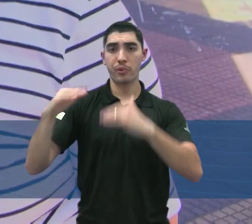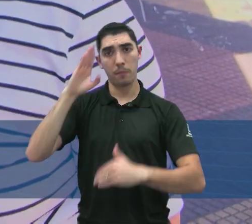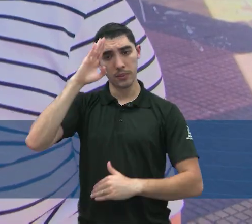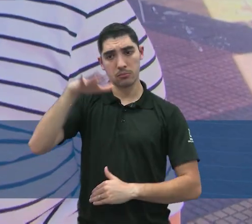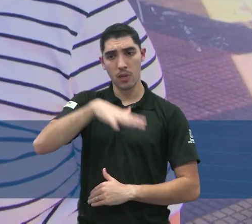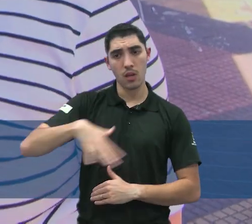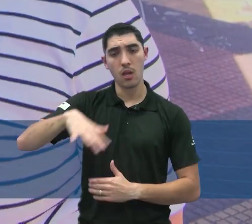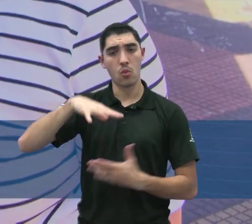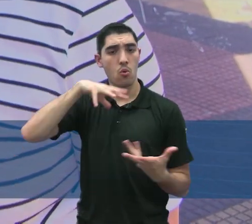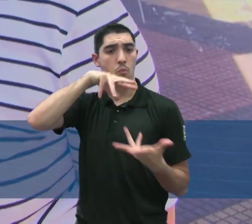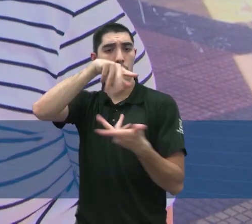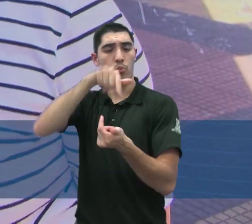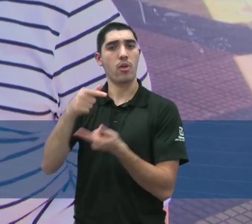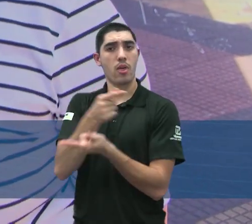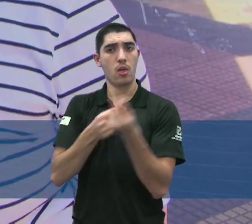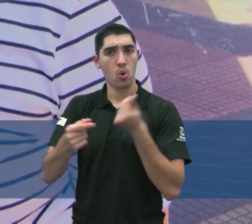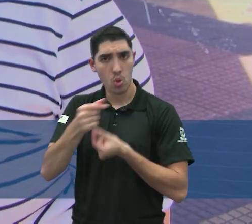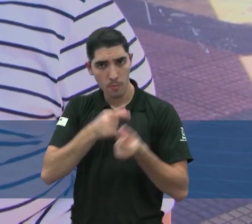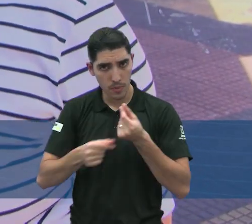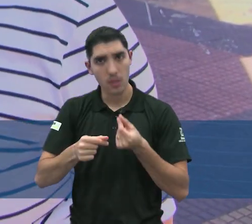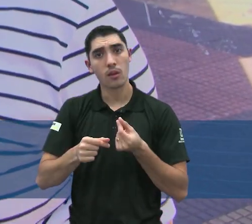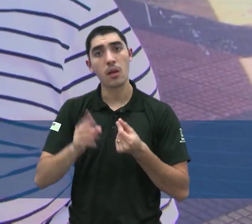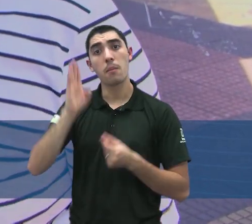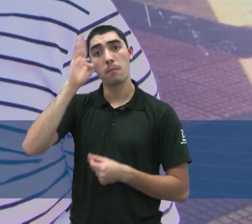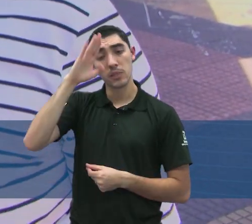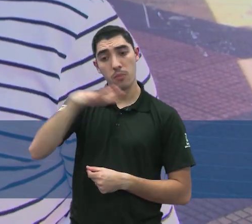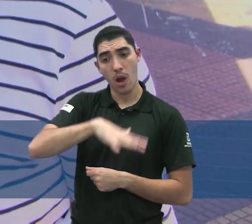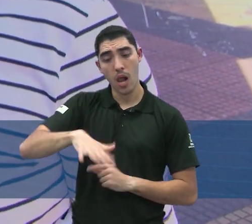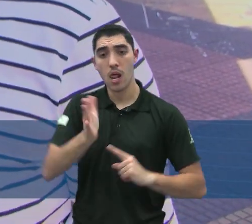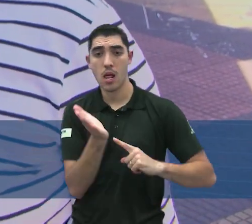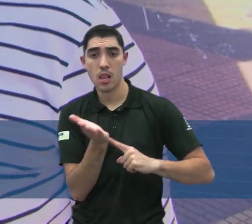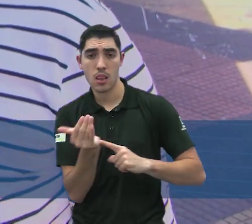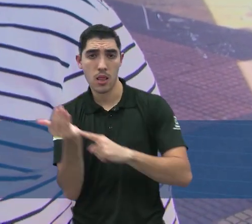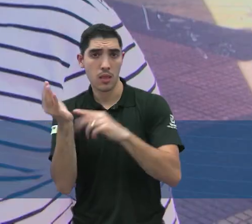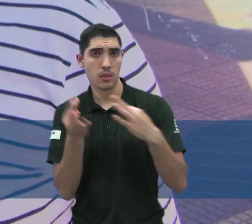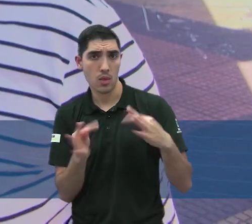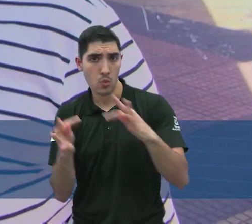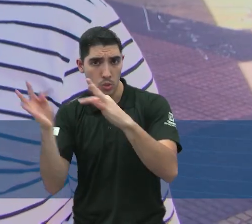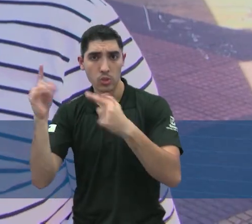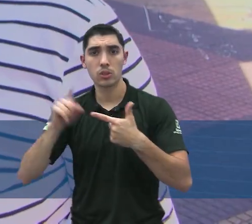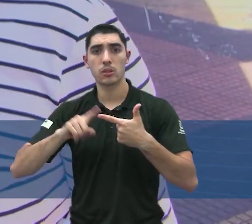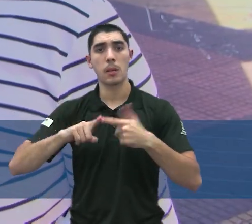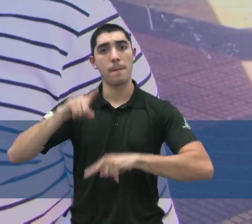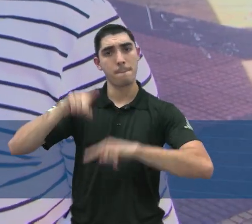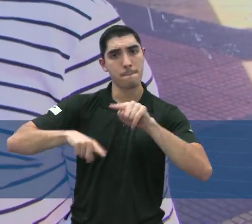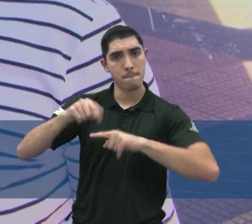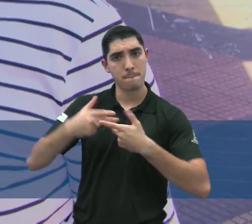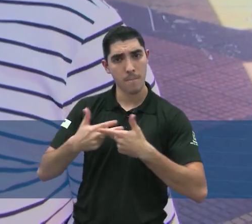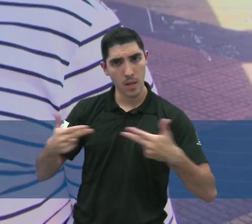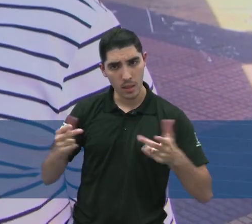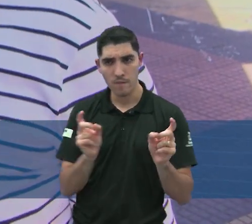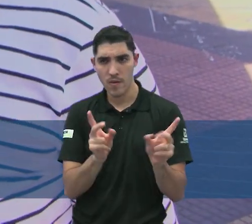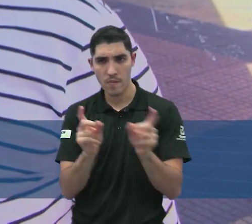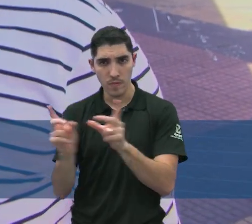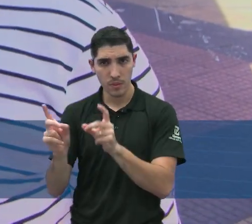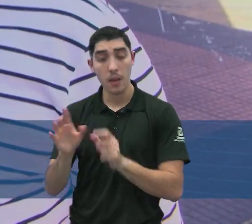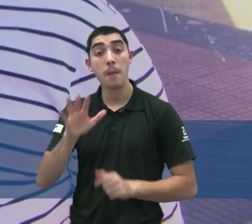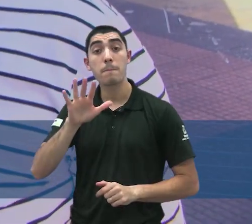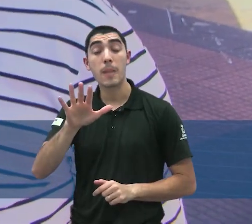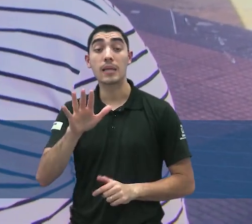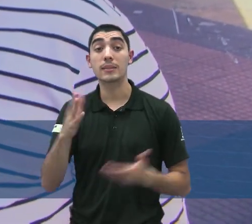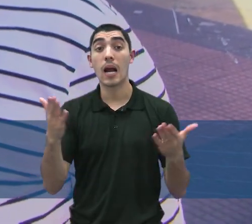economia mundial, principalmente na área de tecnologia, de produtos que ele produz. Agora, conquistar